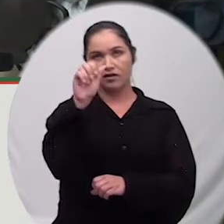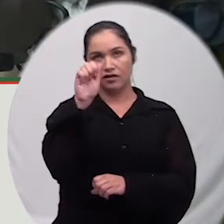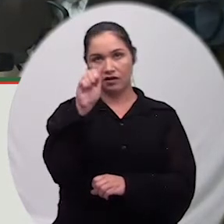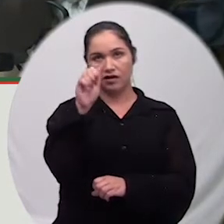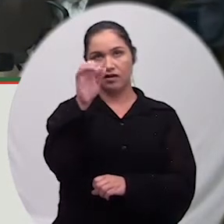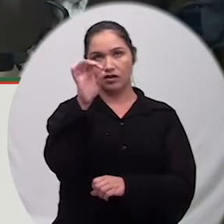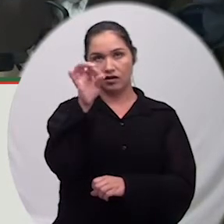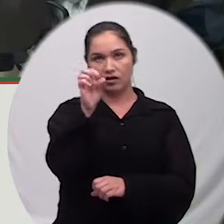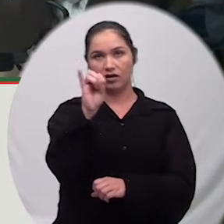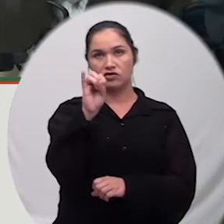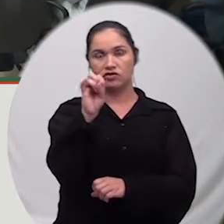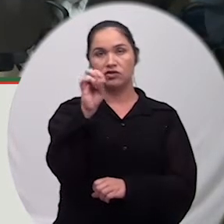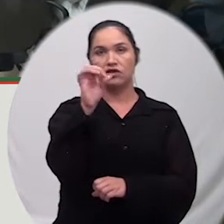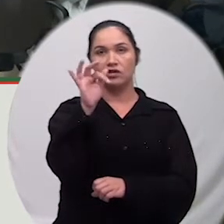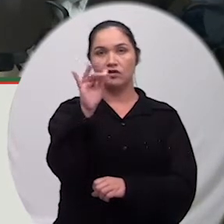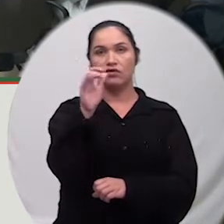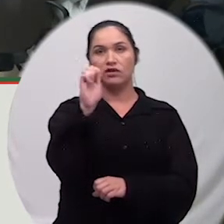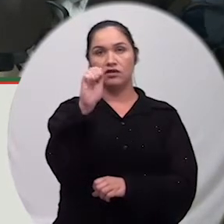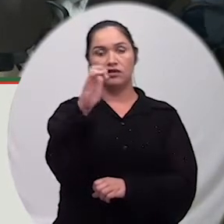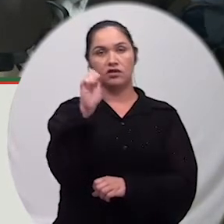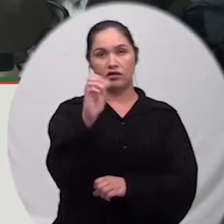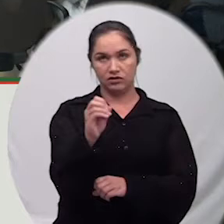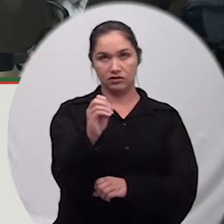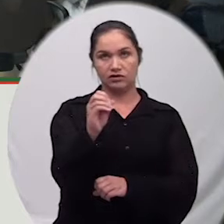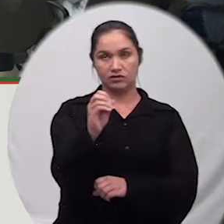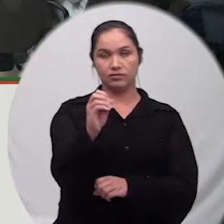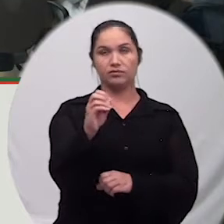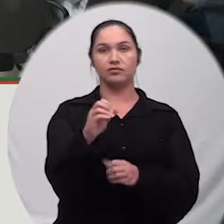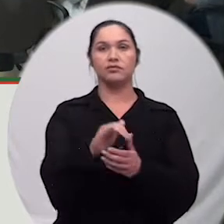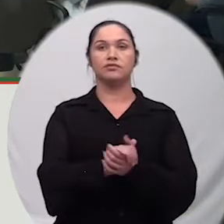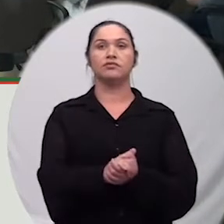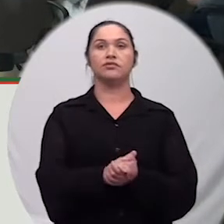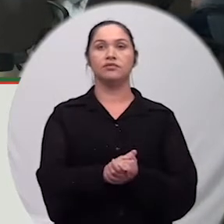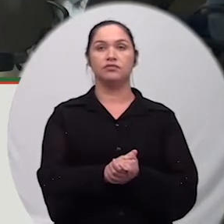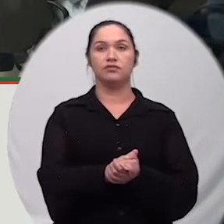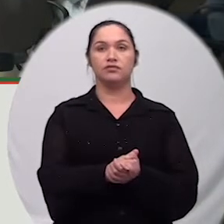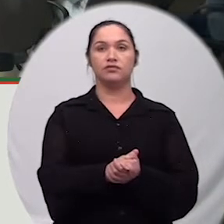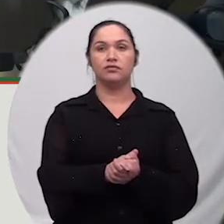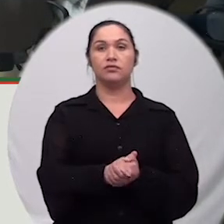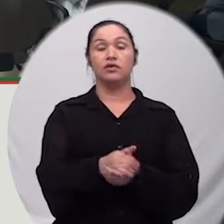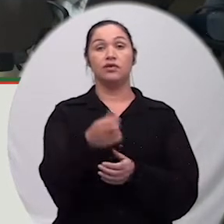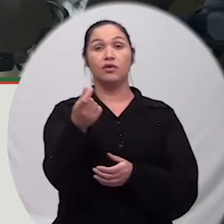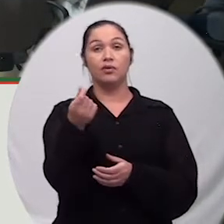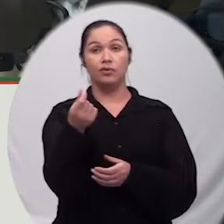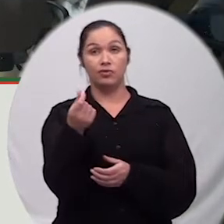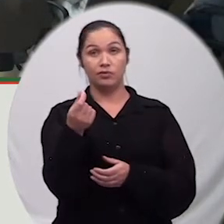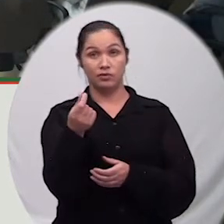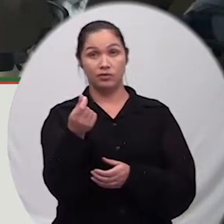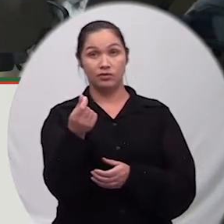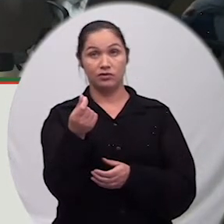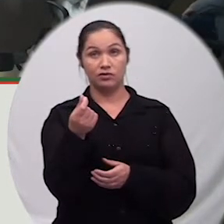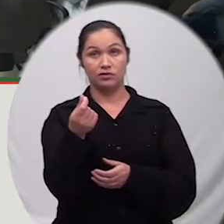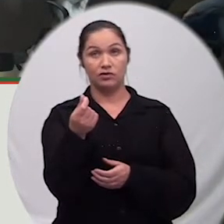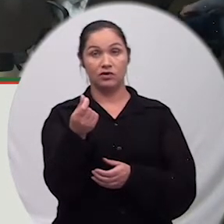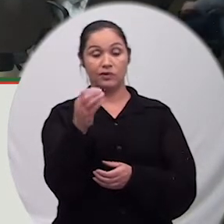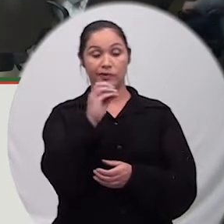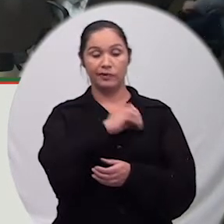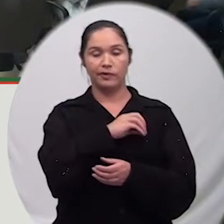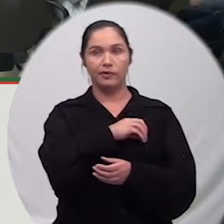o quantitativo, especificação, nível e valor da remuneração no anexo 3 da Lei Complementar